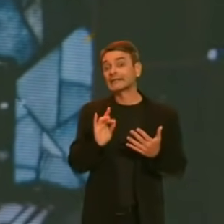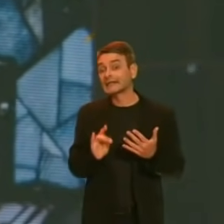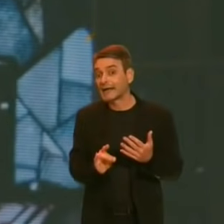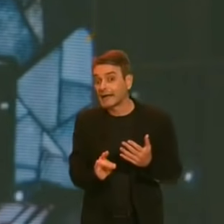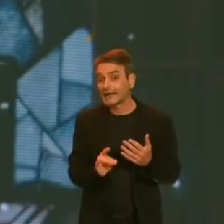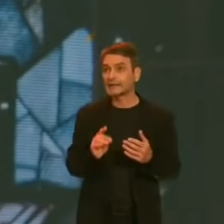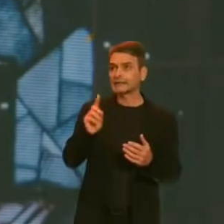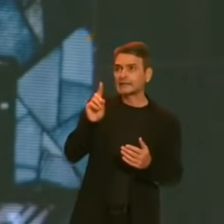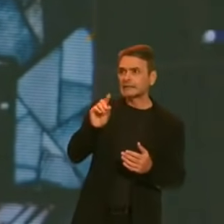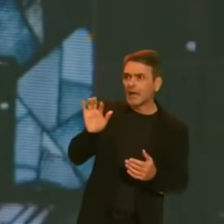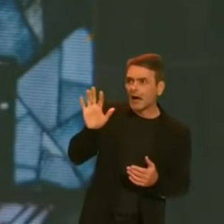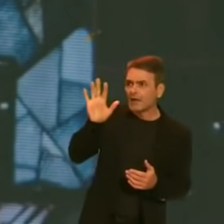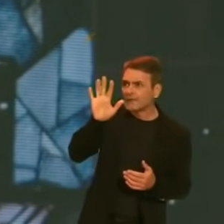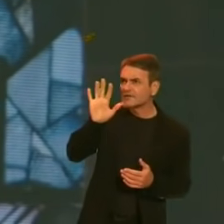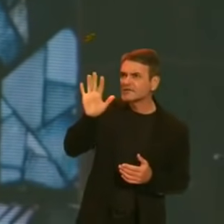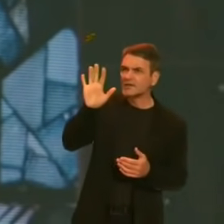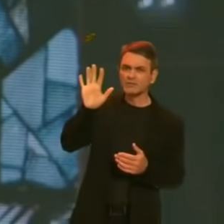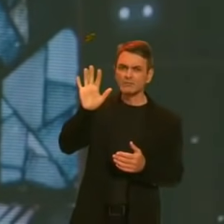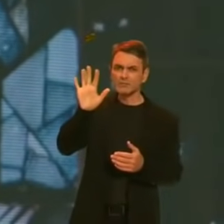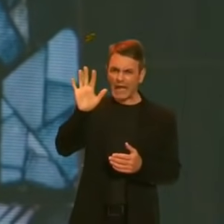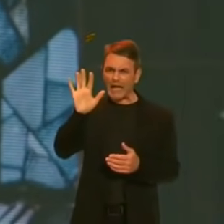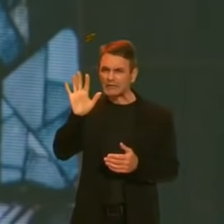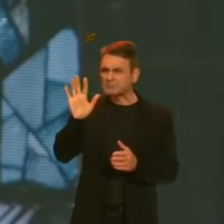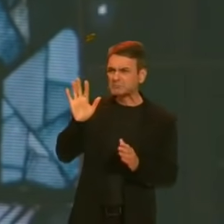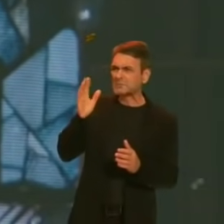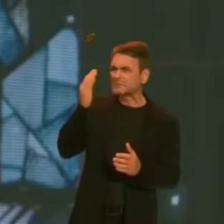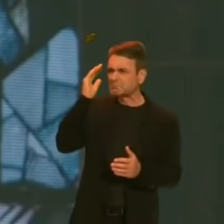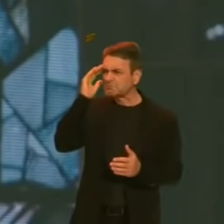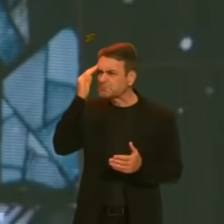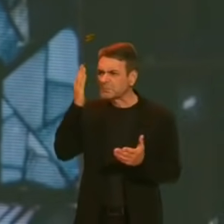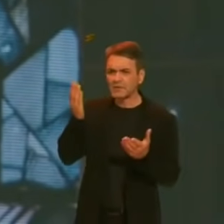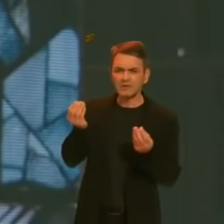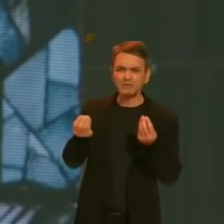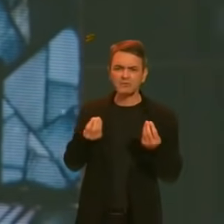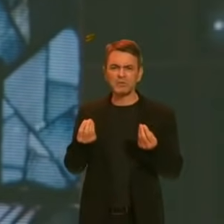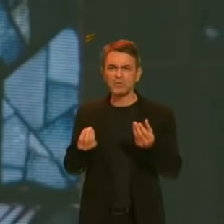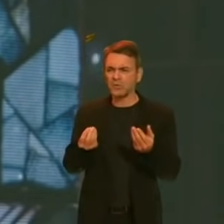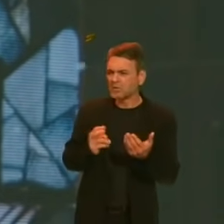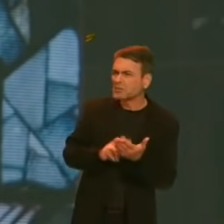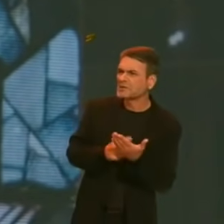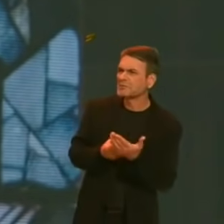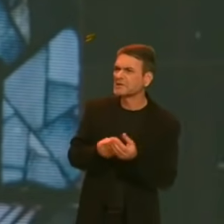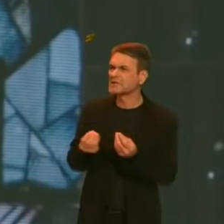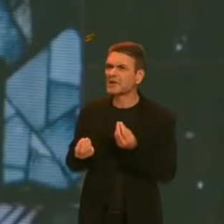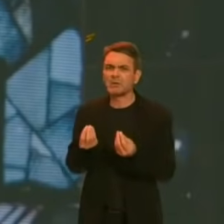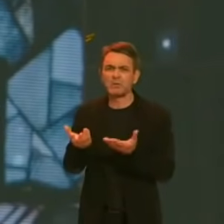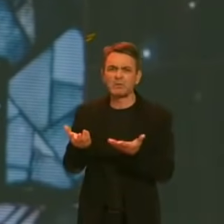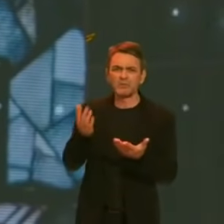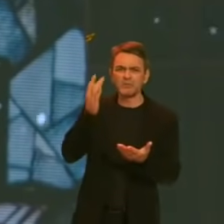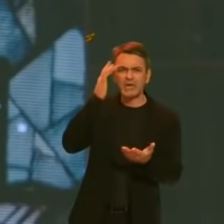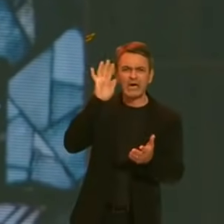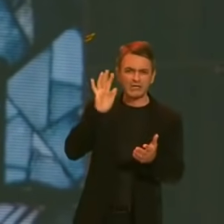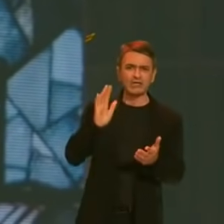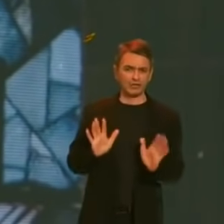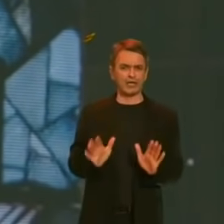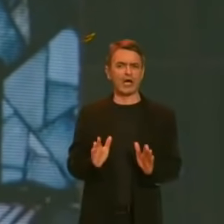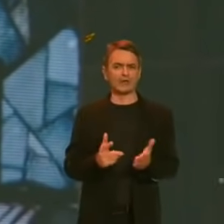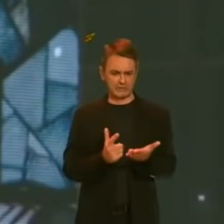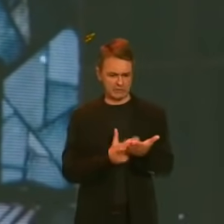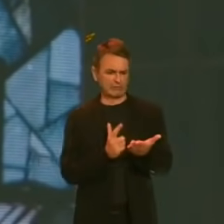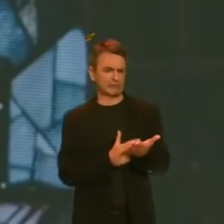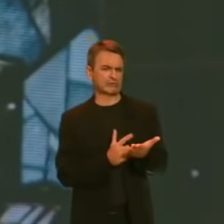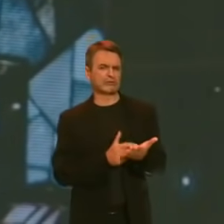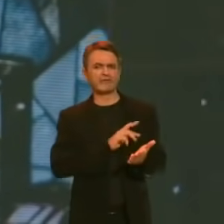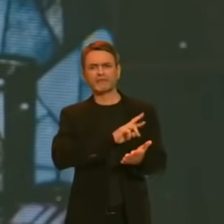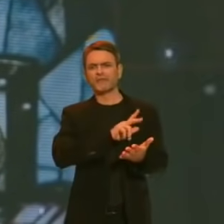compreenda, e talvez a gente não consiga achar os caminhos de interpretação. Eu já li tantos livros sobre o